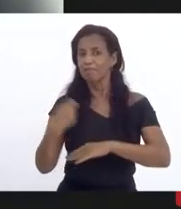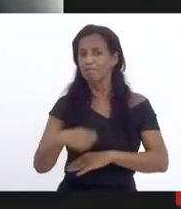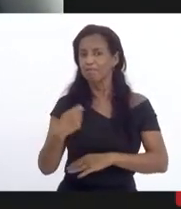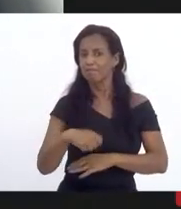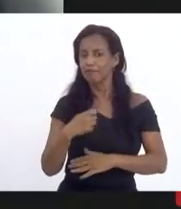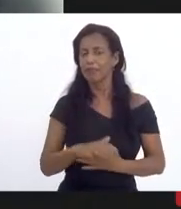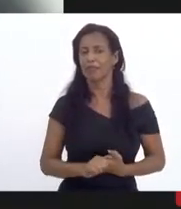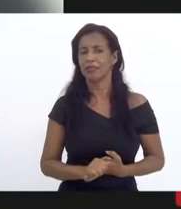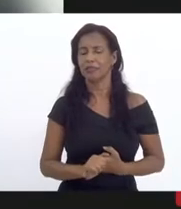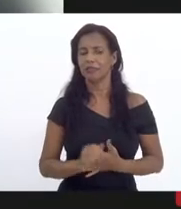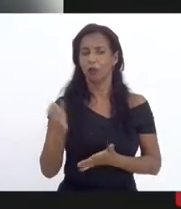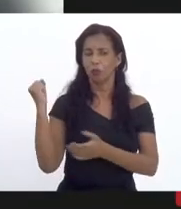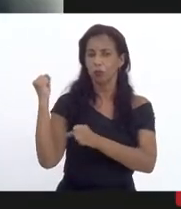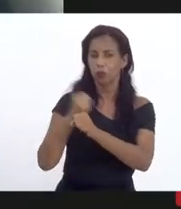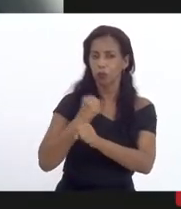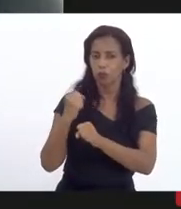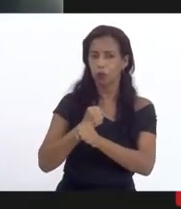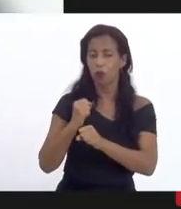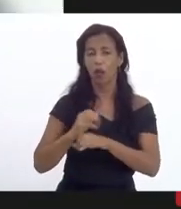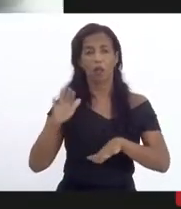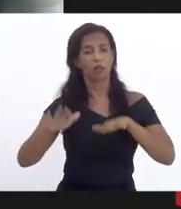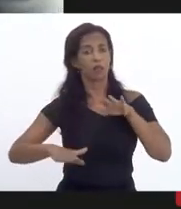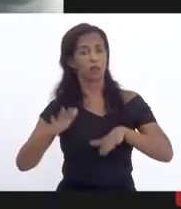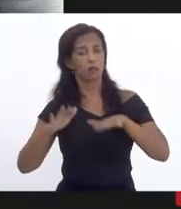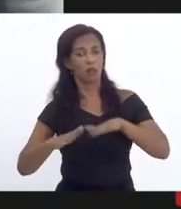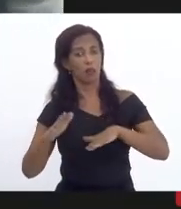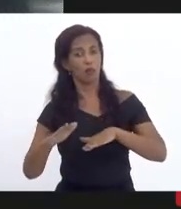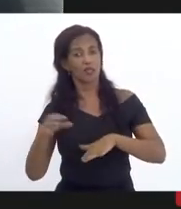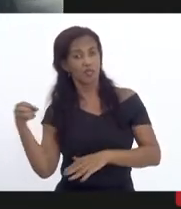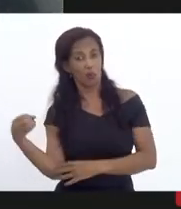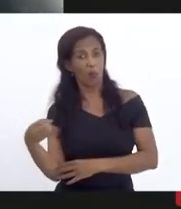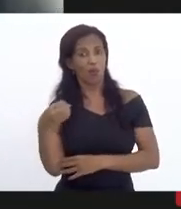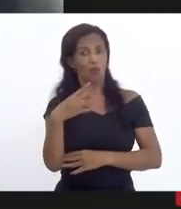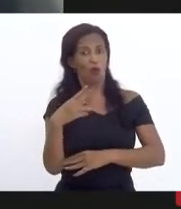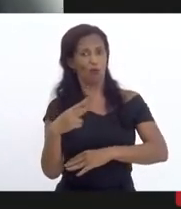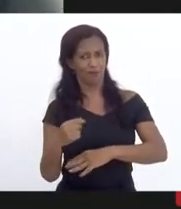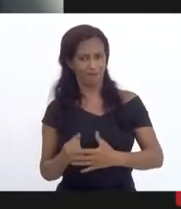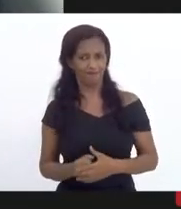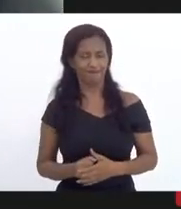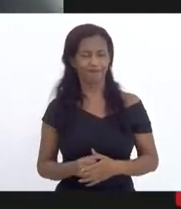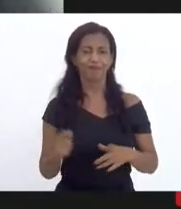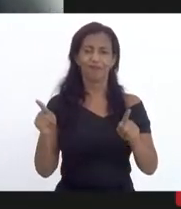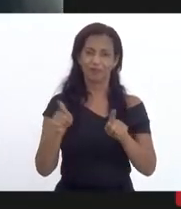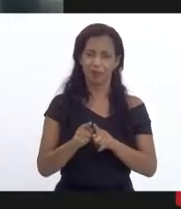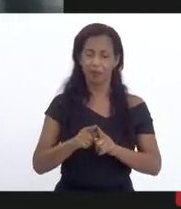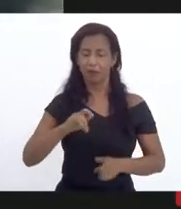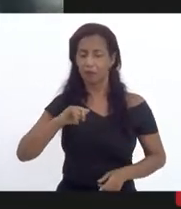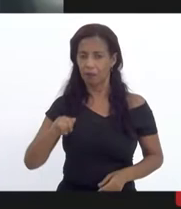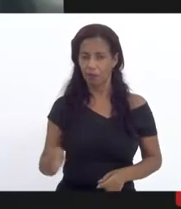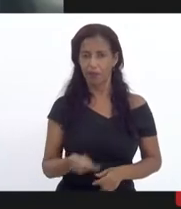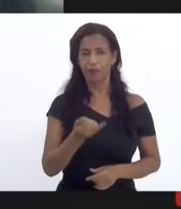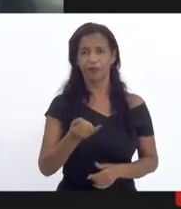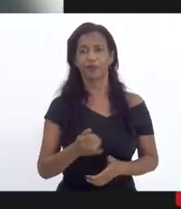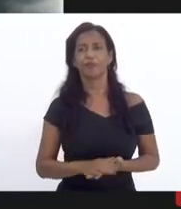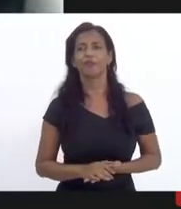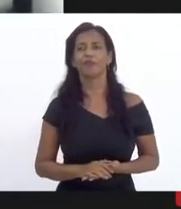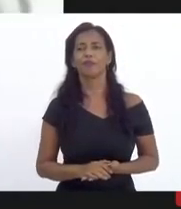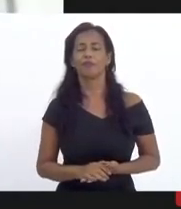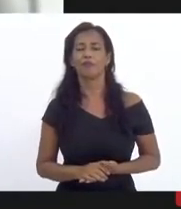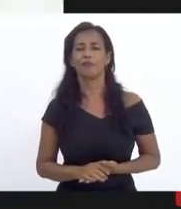de uma intervenção, talvez, deputado, até uma ponte nova. Queria também fazer aproveitar a oportunidade